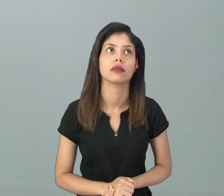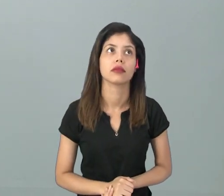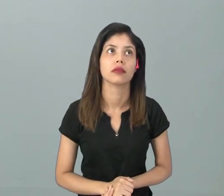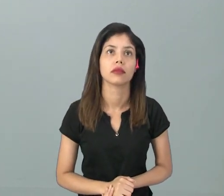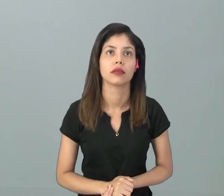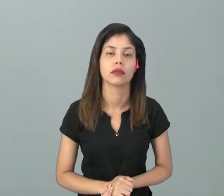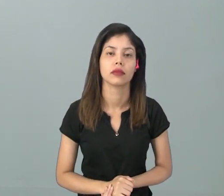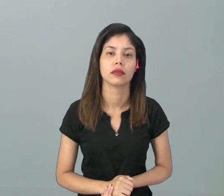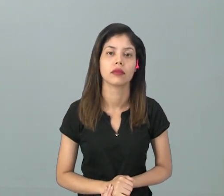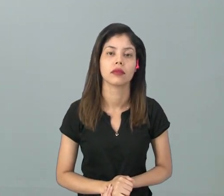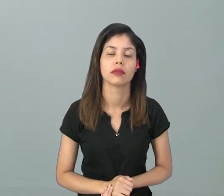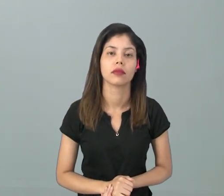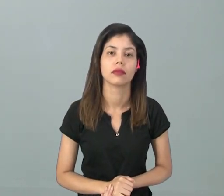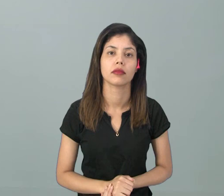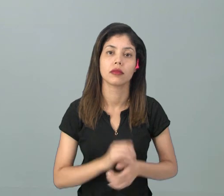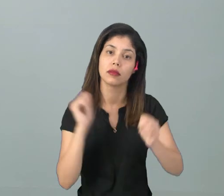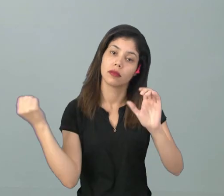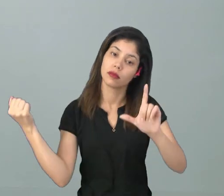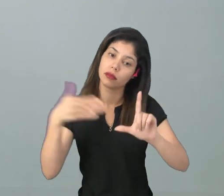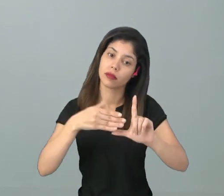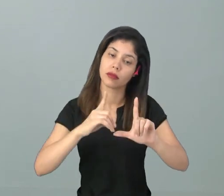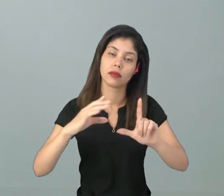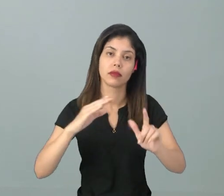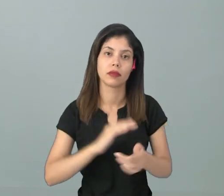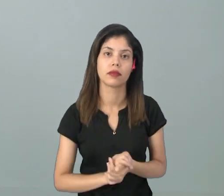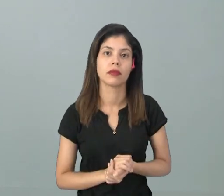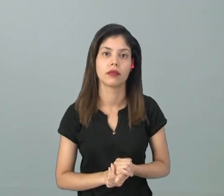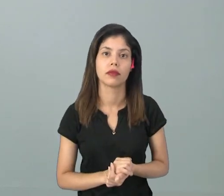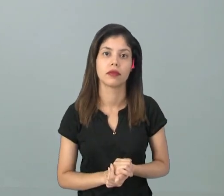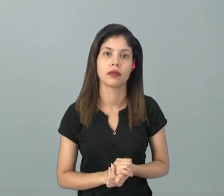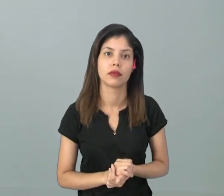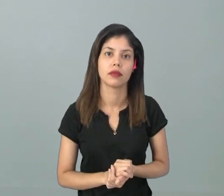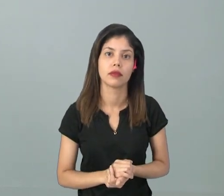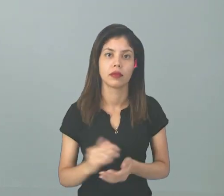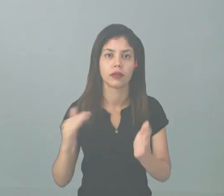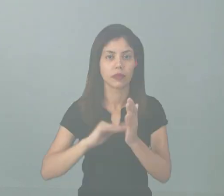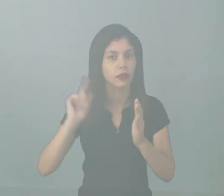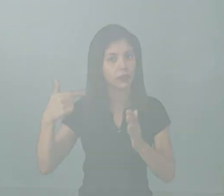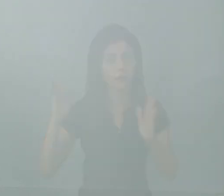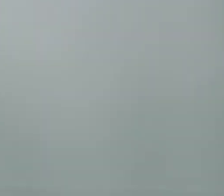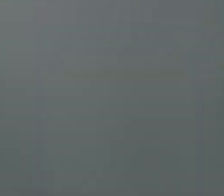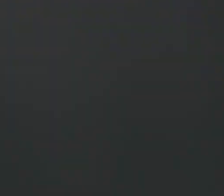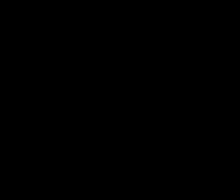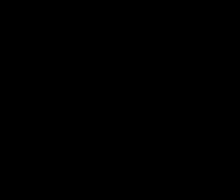aula vai estar disponível na plataforma Eduque e aqui nós vamos ter as referências. Até a próxima.